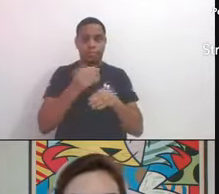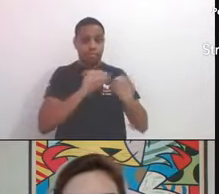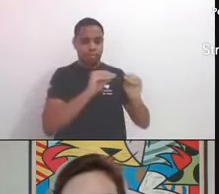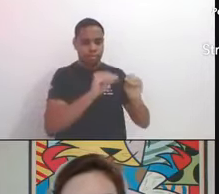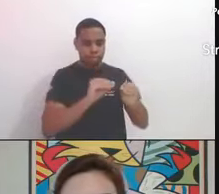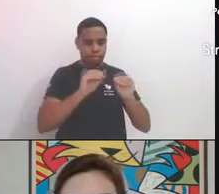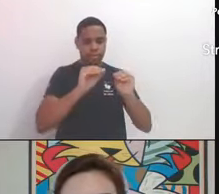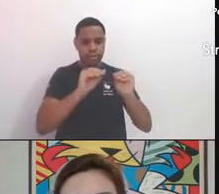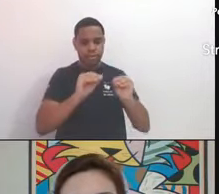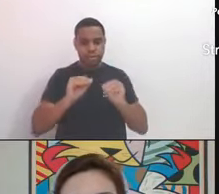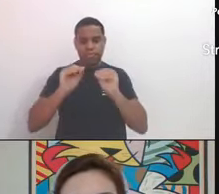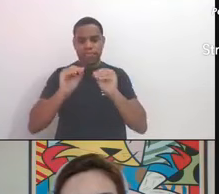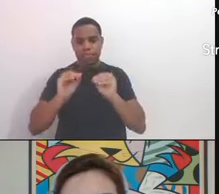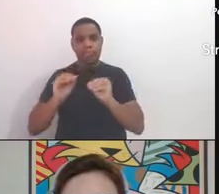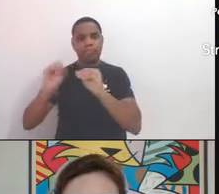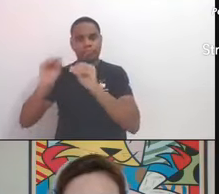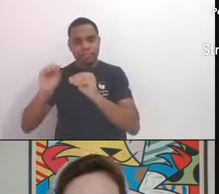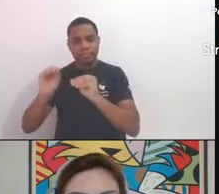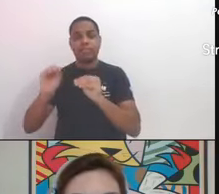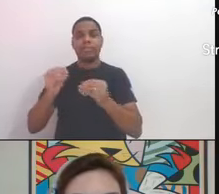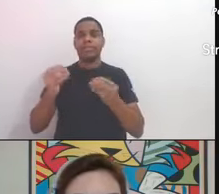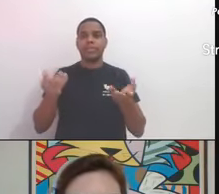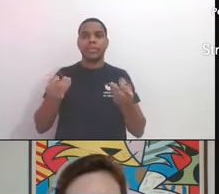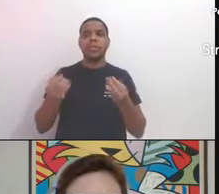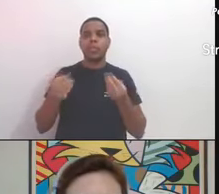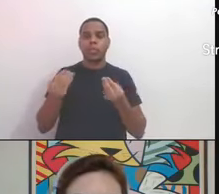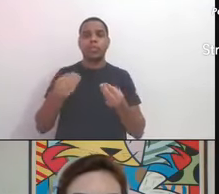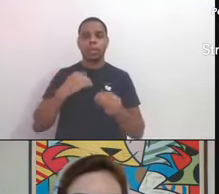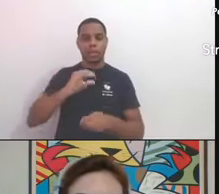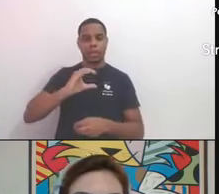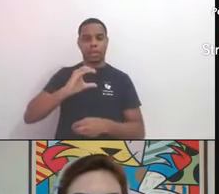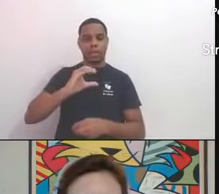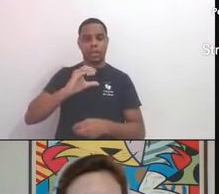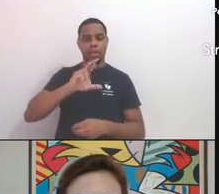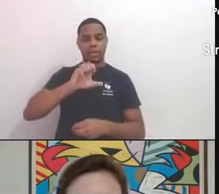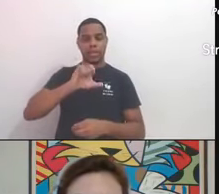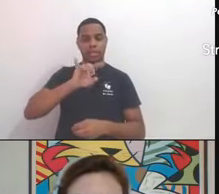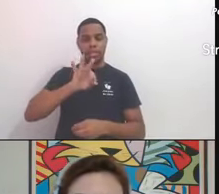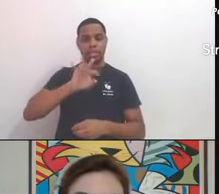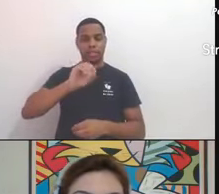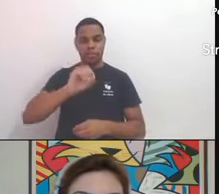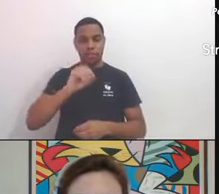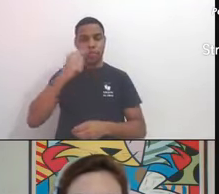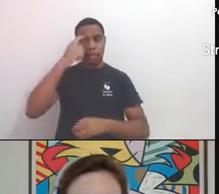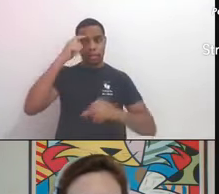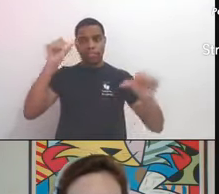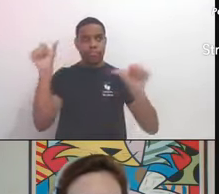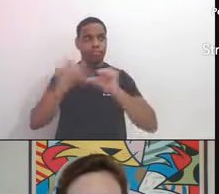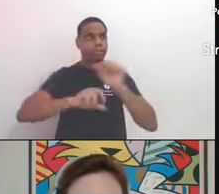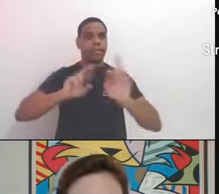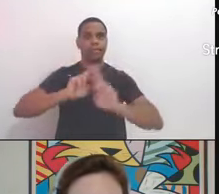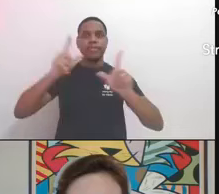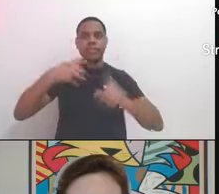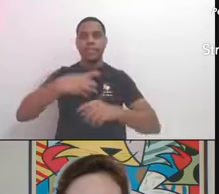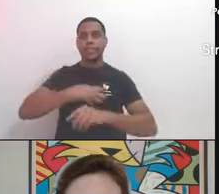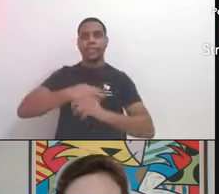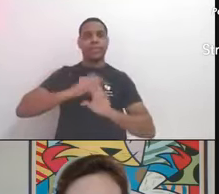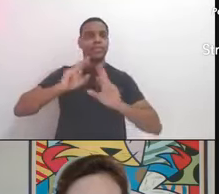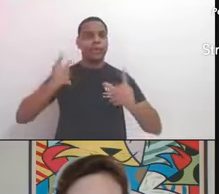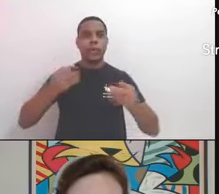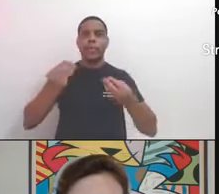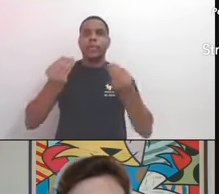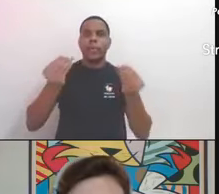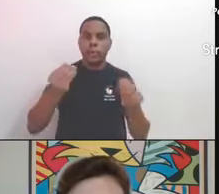se restabelecer, né? Então, como que a gente reinventa o crédito pensando numa outra possibilidade, né? Pensando numa possibilidade